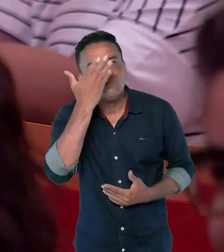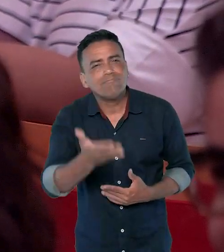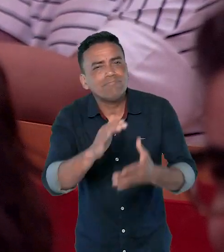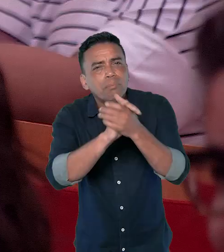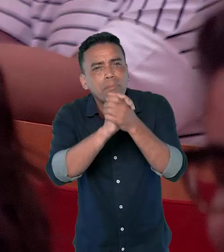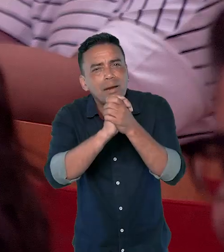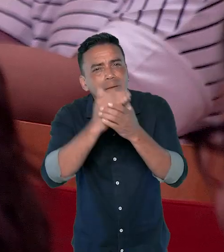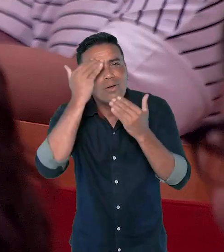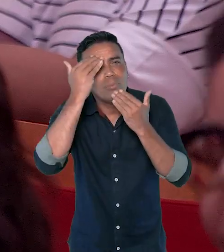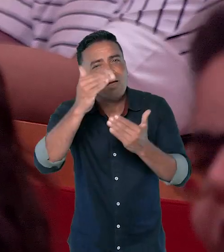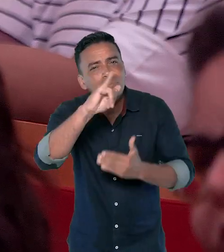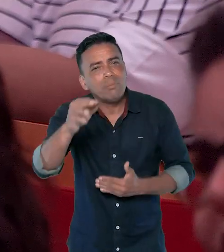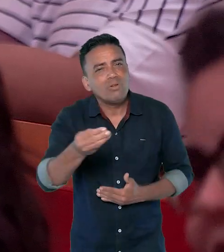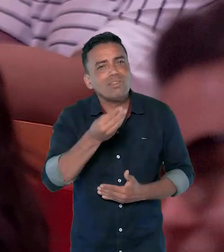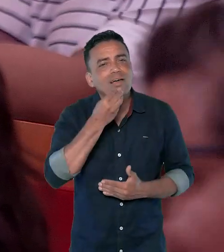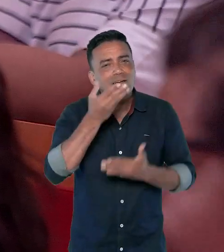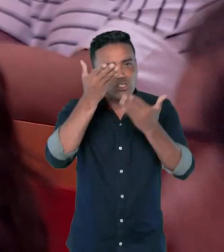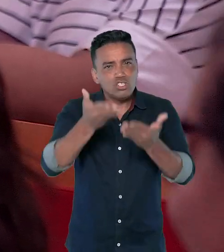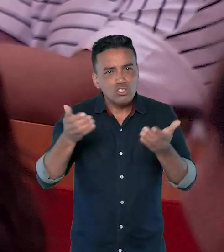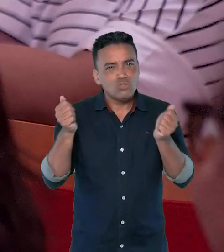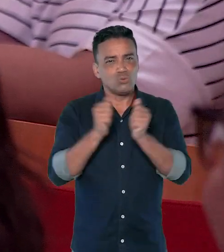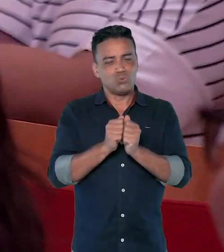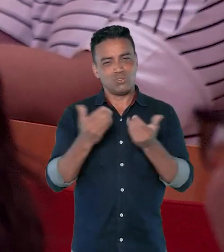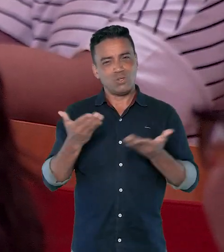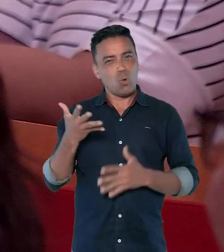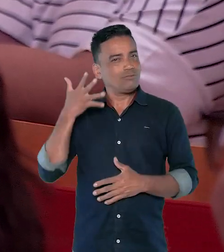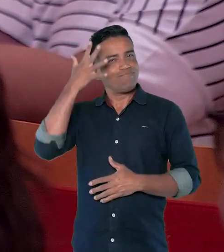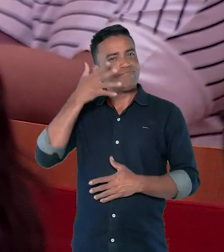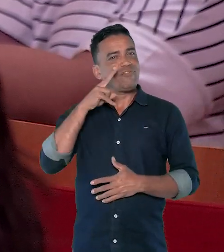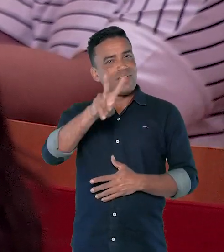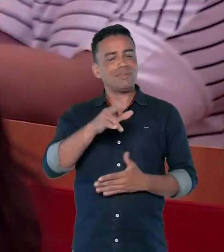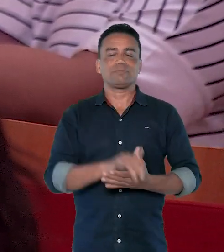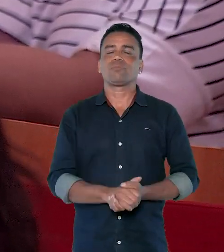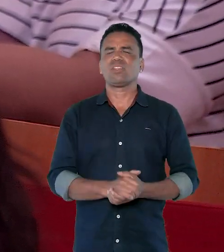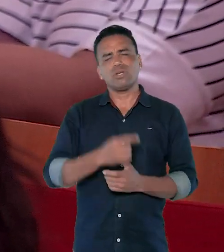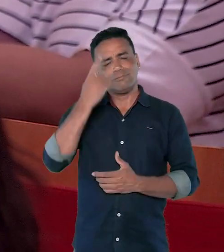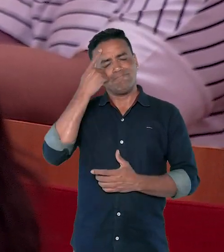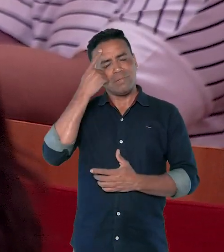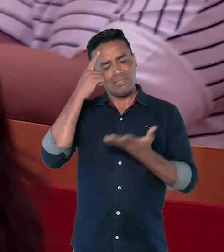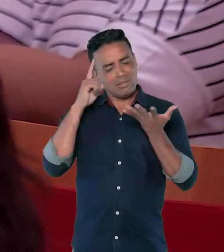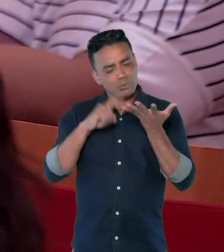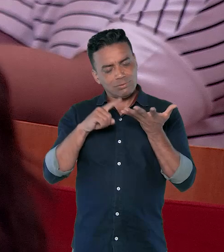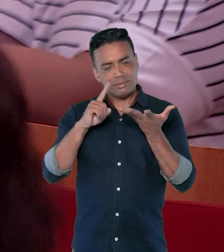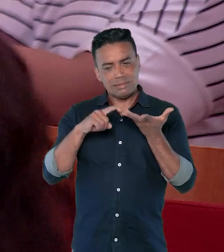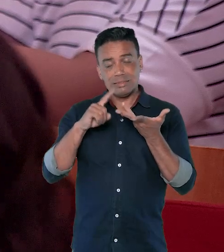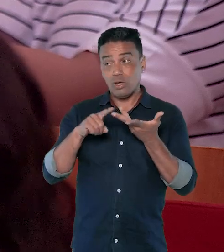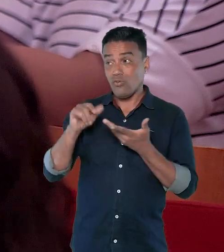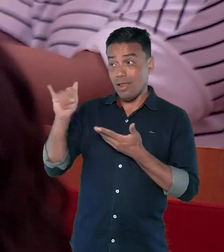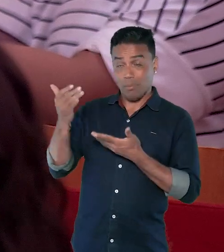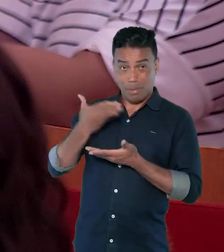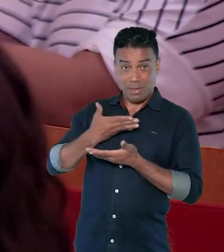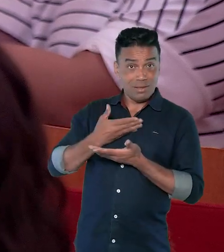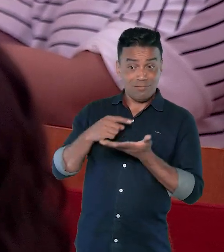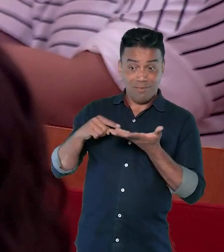e obrigado pela oportunidade. Eu estou aqui pensando, são várias, comentei com ela que eu tinha pergunta, eu não